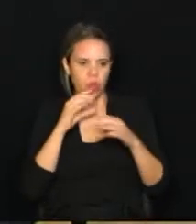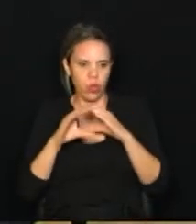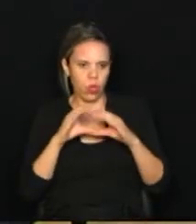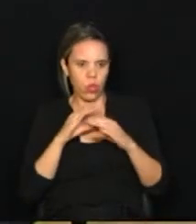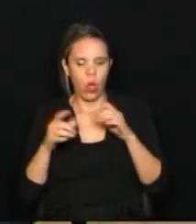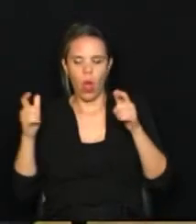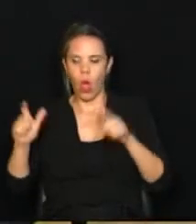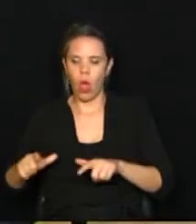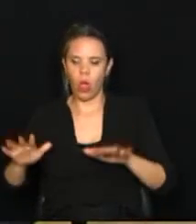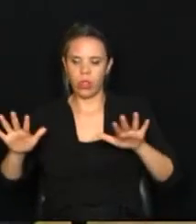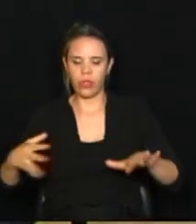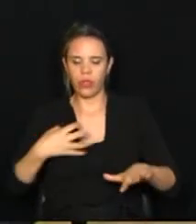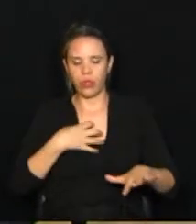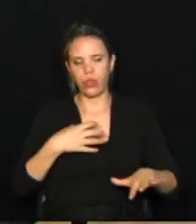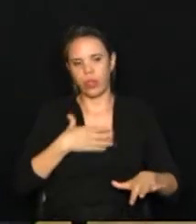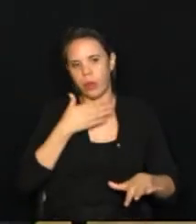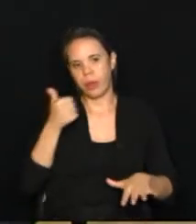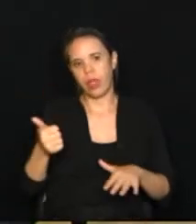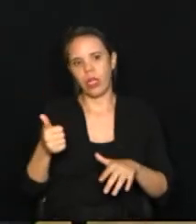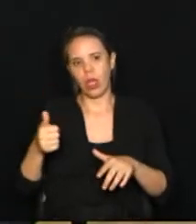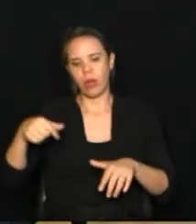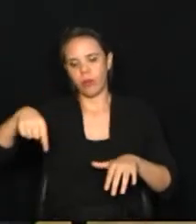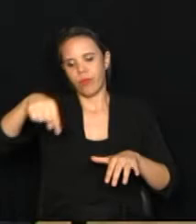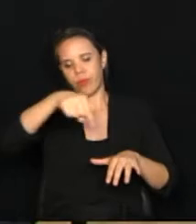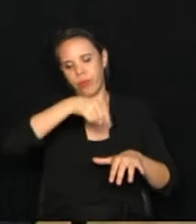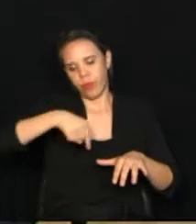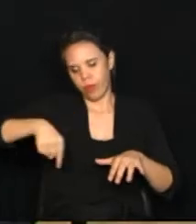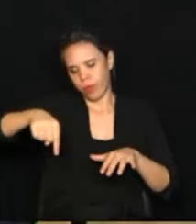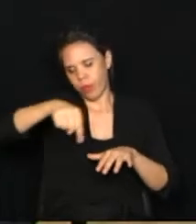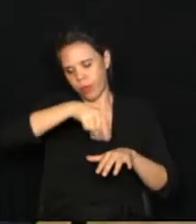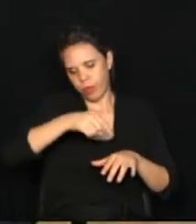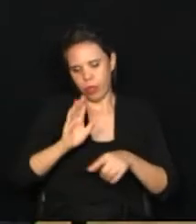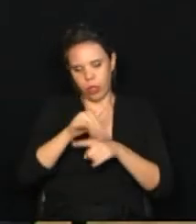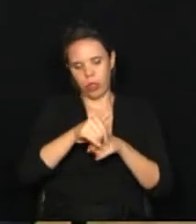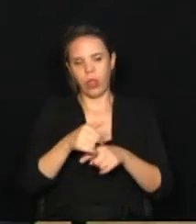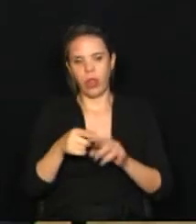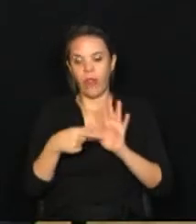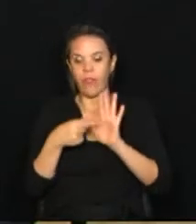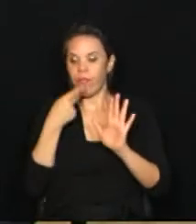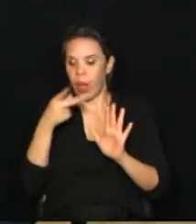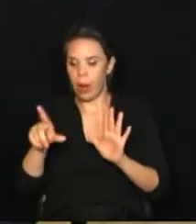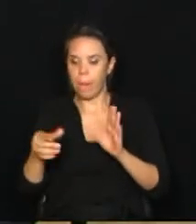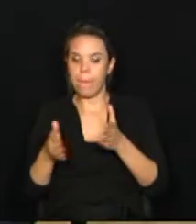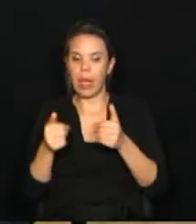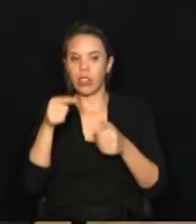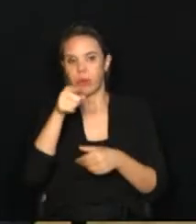de onde você se sente melhor? Ou ele identifica e pede para você uma função?